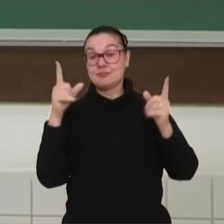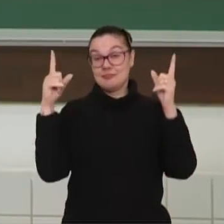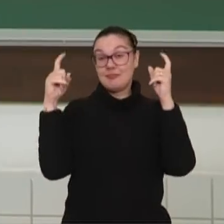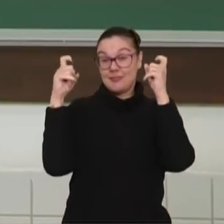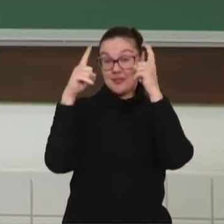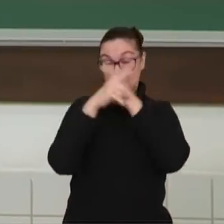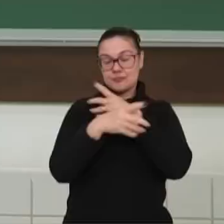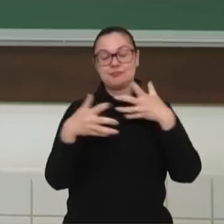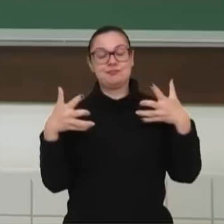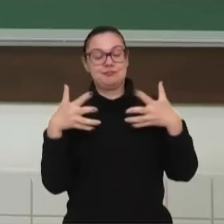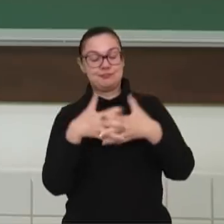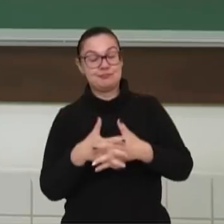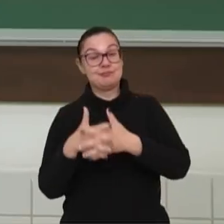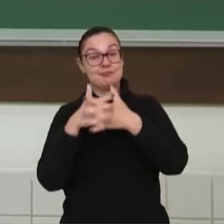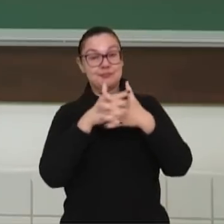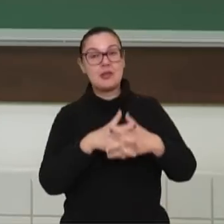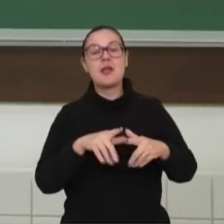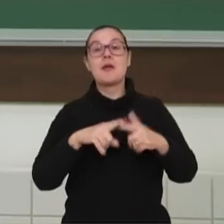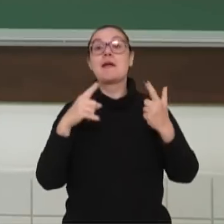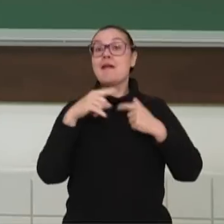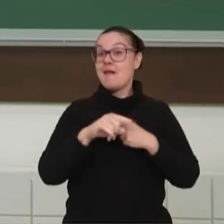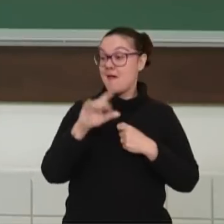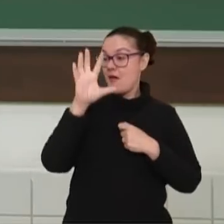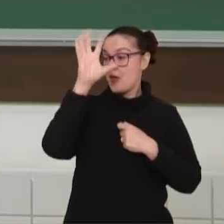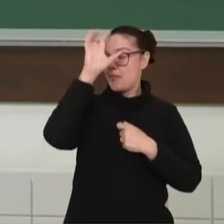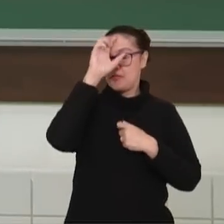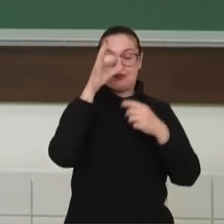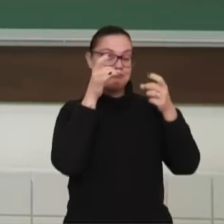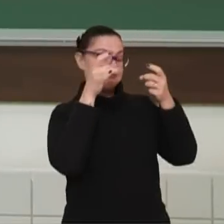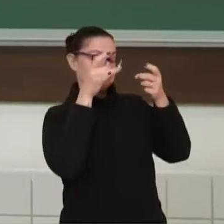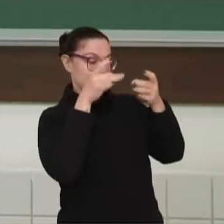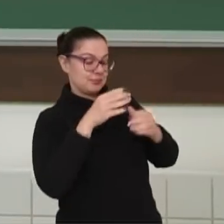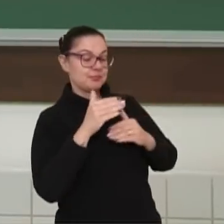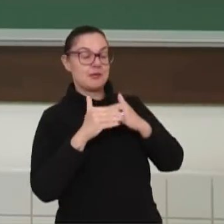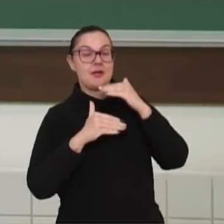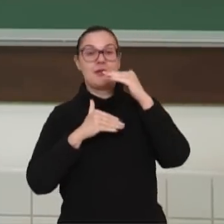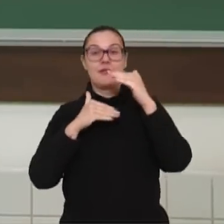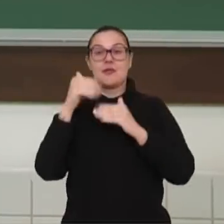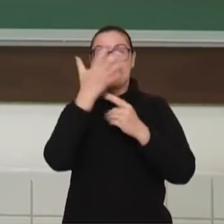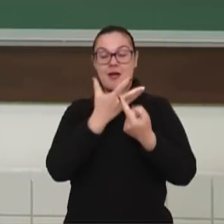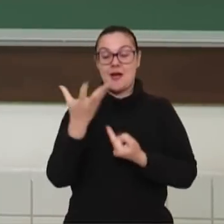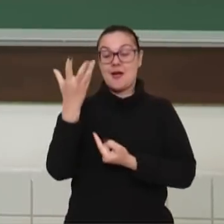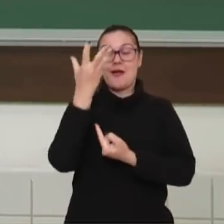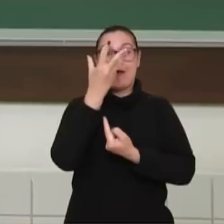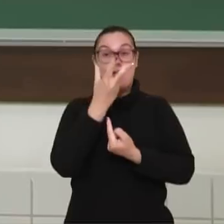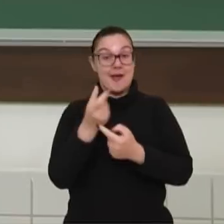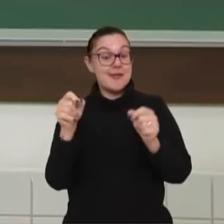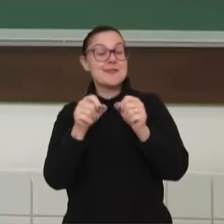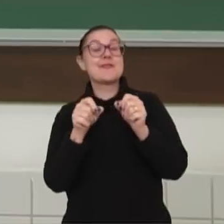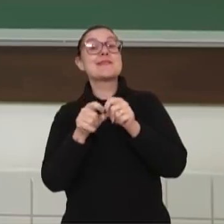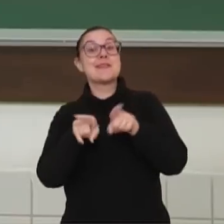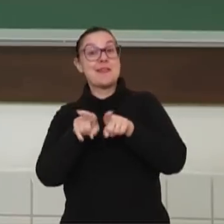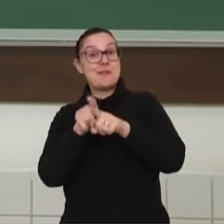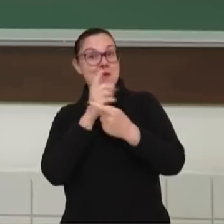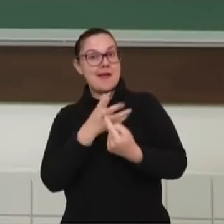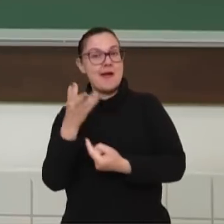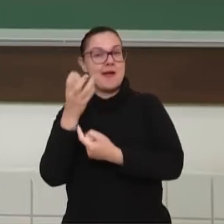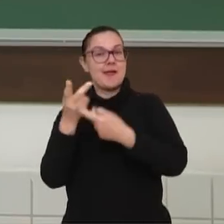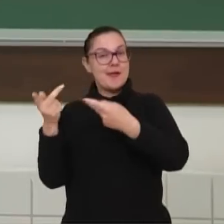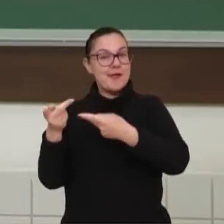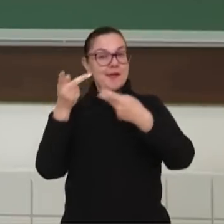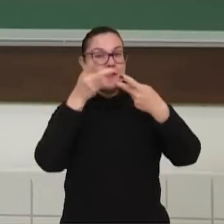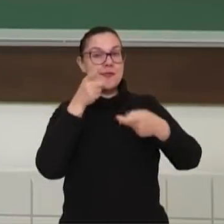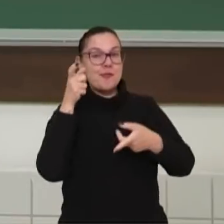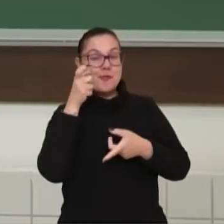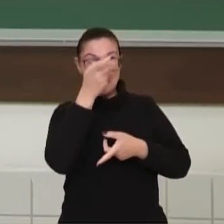pouco complicado, conturbado, mas aprendendo, não deixando de aprender a arte, fazer arte, né? Então convidem as